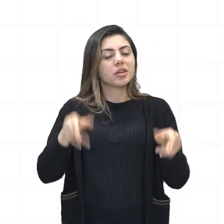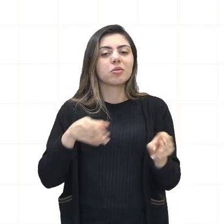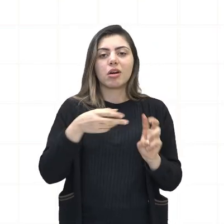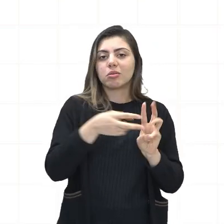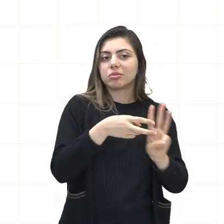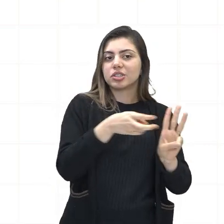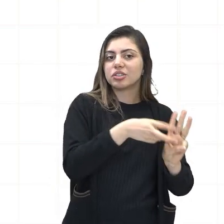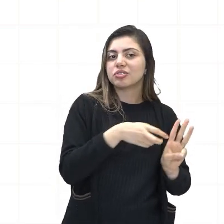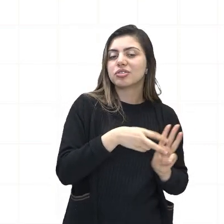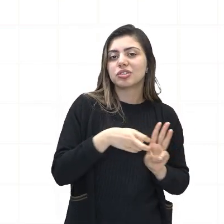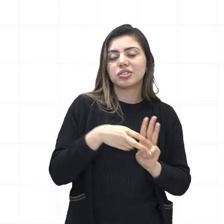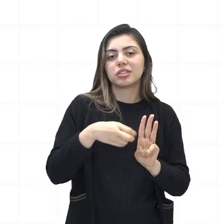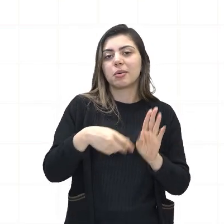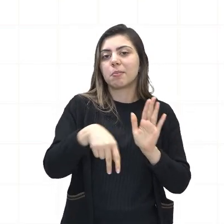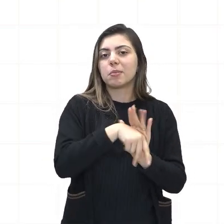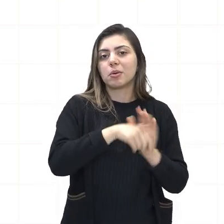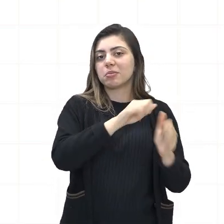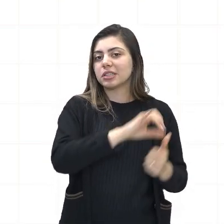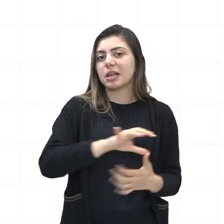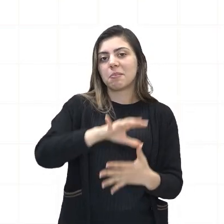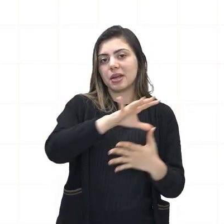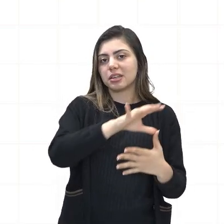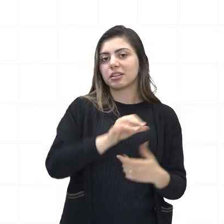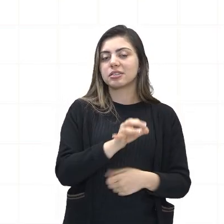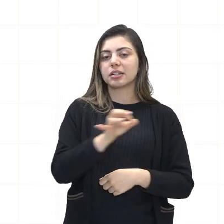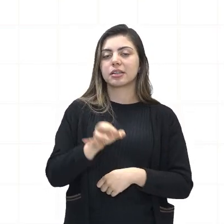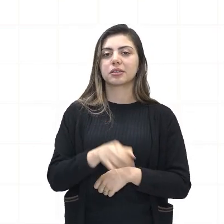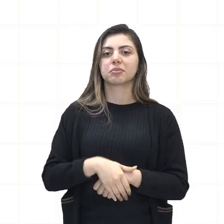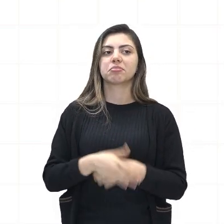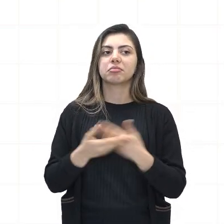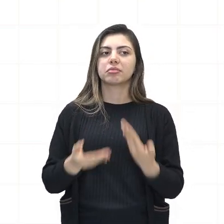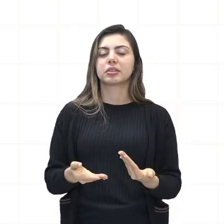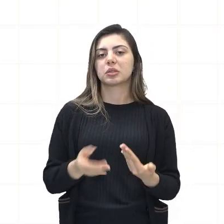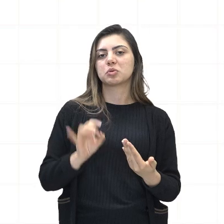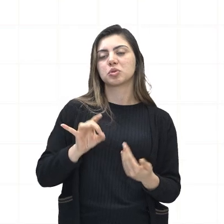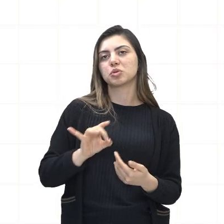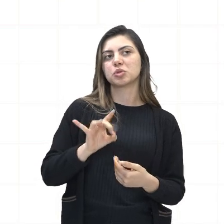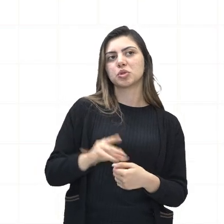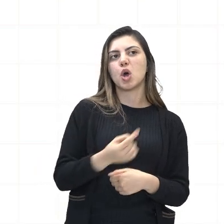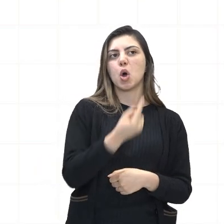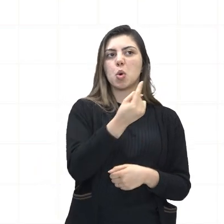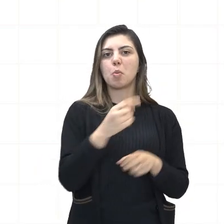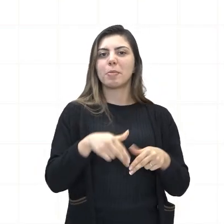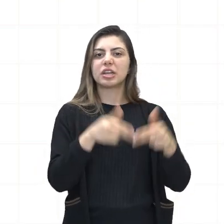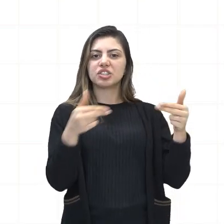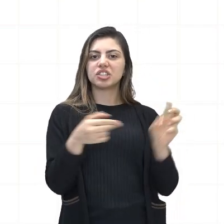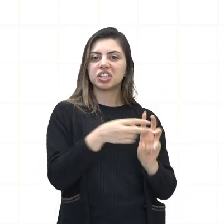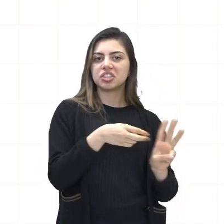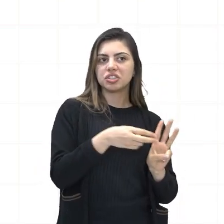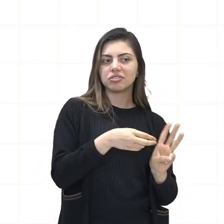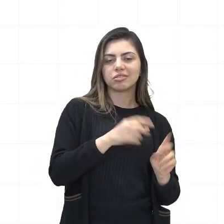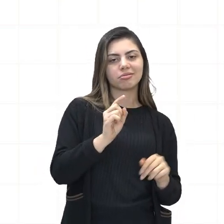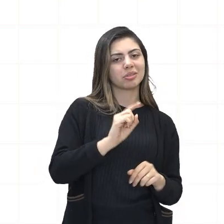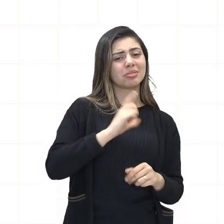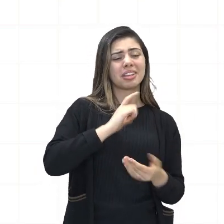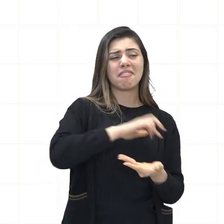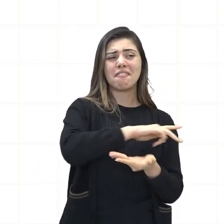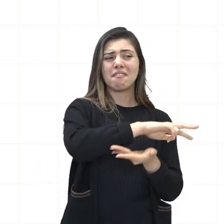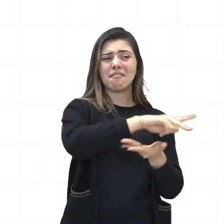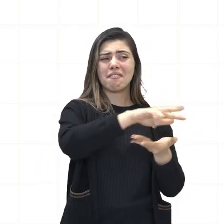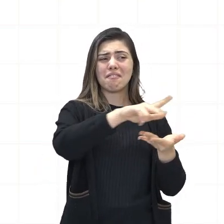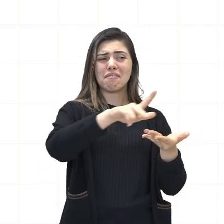indígenas do continente americano, por exemplo, né? A gente não pode dizer que existe uma etnia indígena, existem várias,